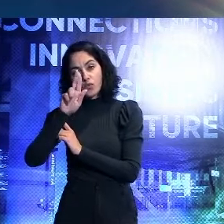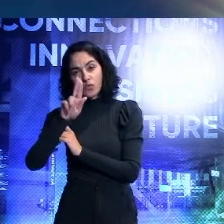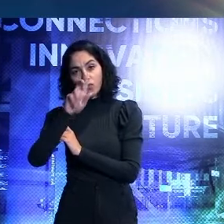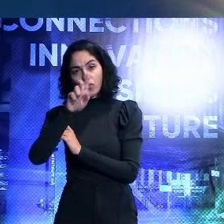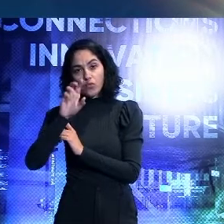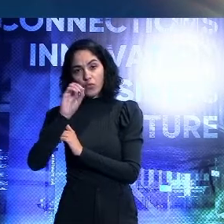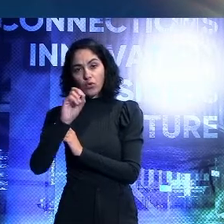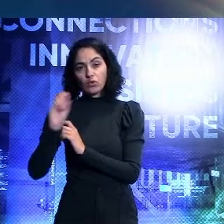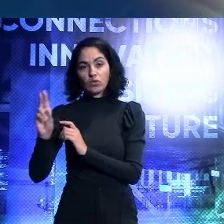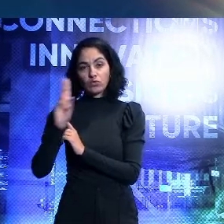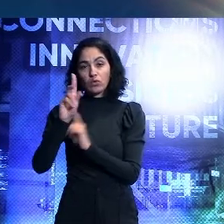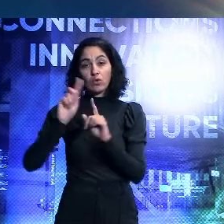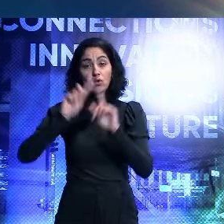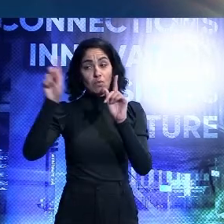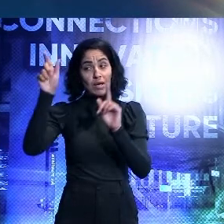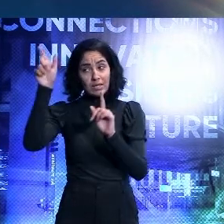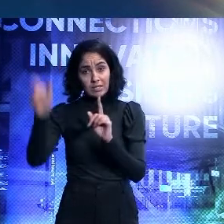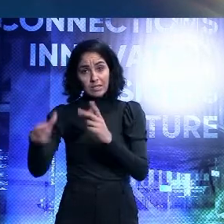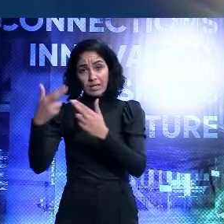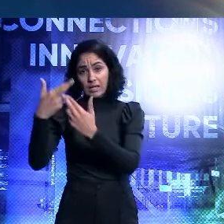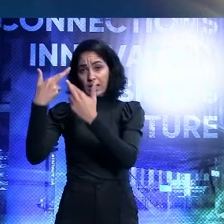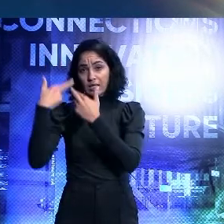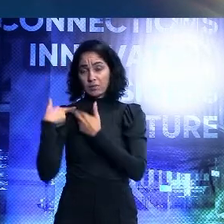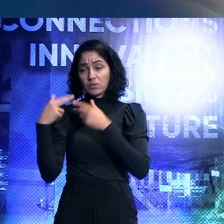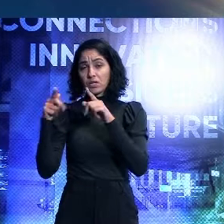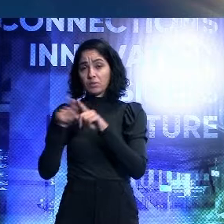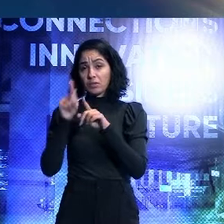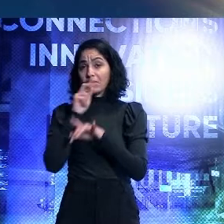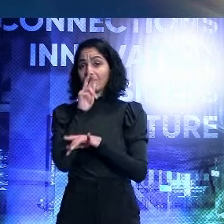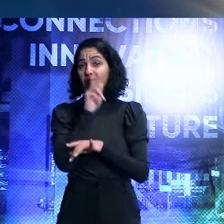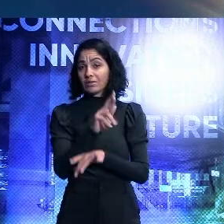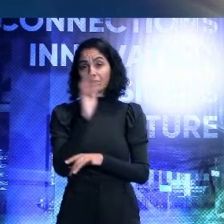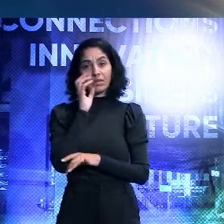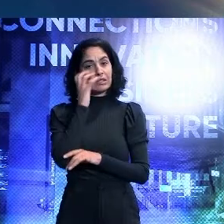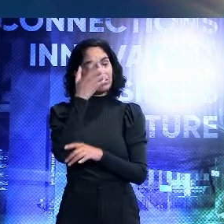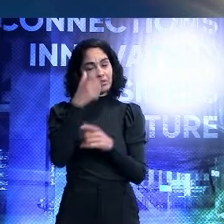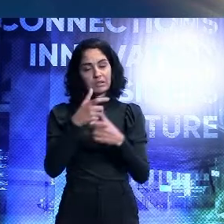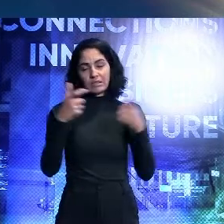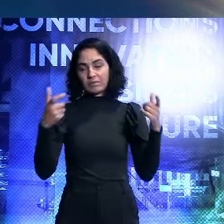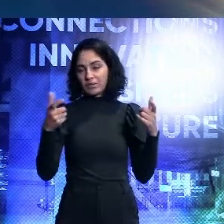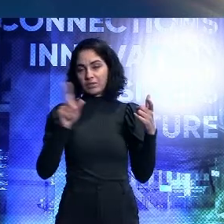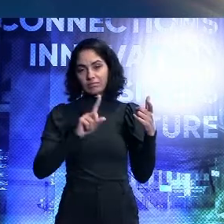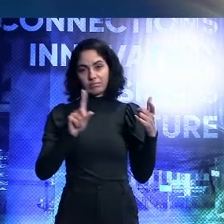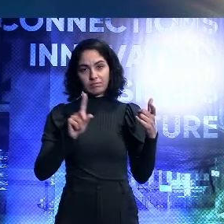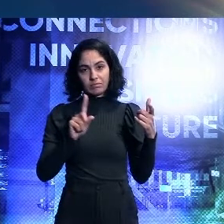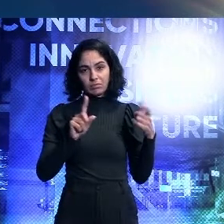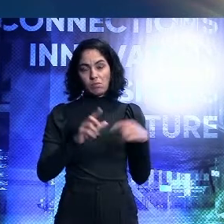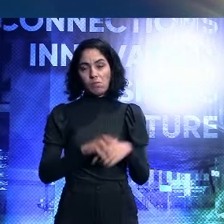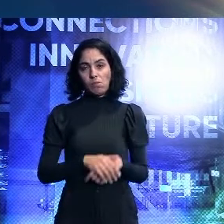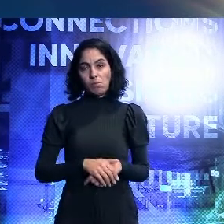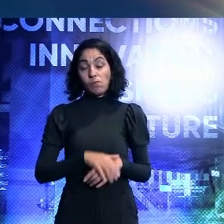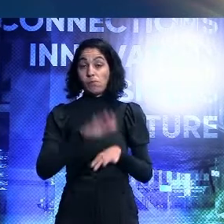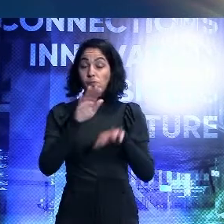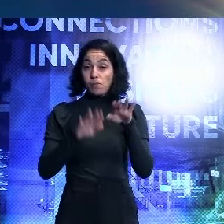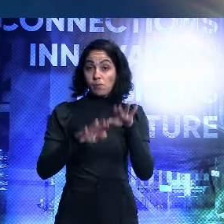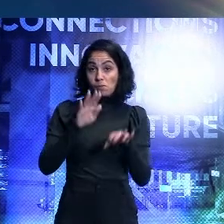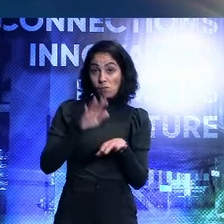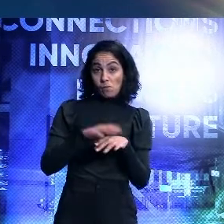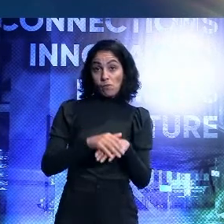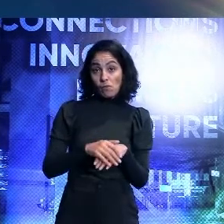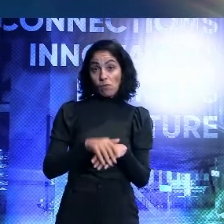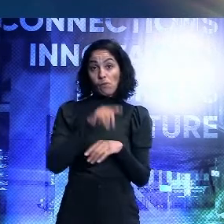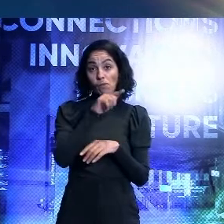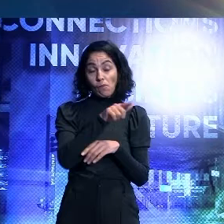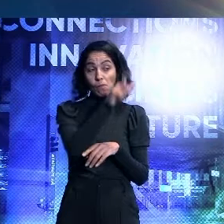que ser também responsáveis pelo resultado, e isso não acontece na maioria das organizações. Muitas vezes, o Agile Coach ele é o